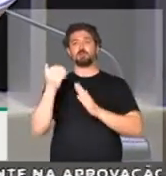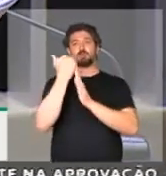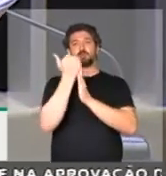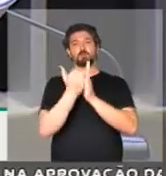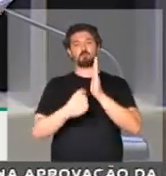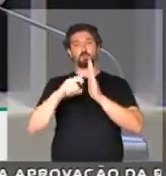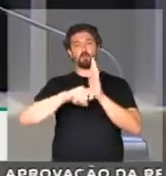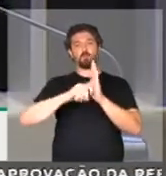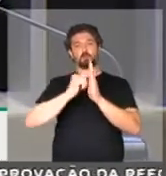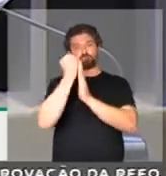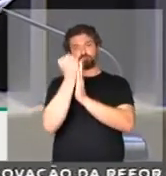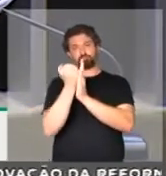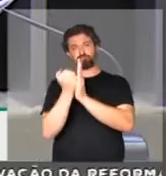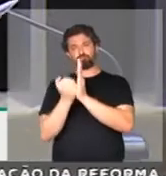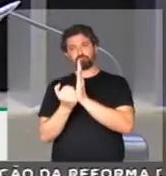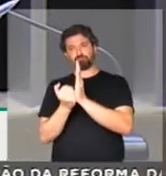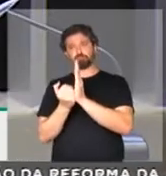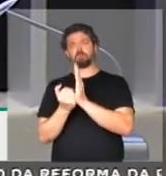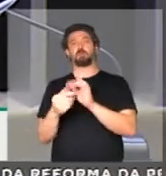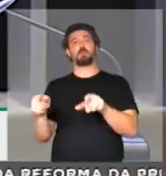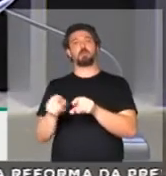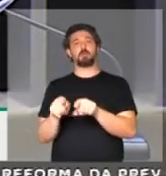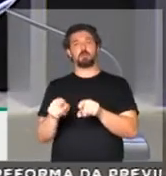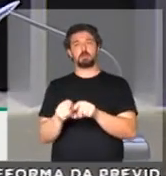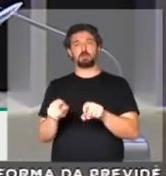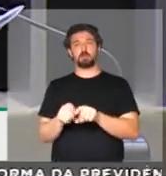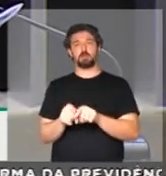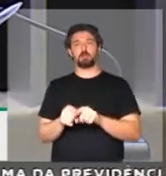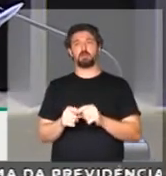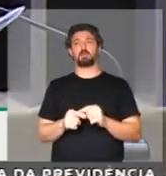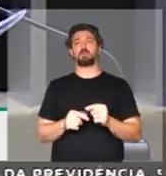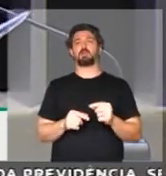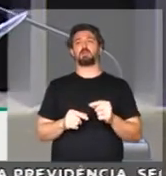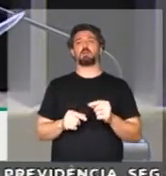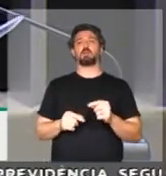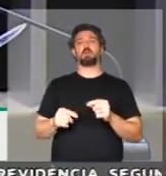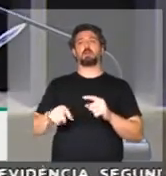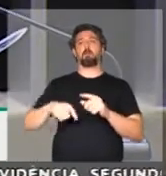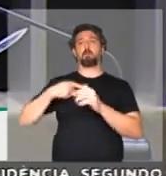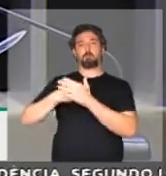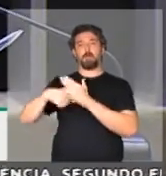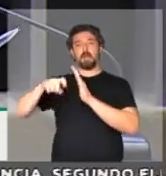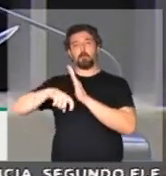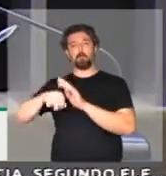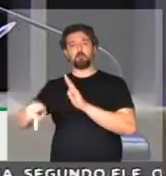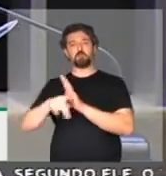carga tributária e baixa dos encargos trabalhistas.